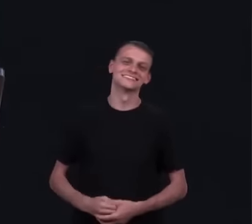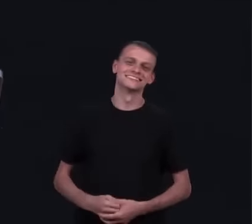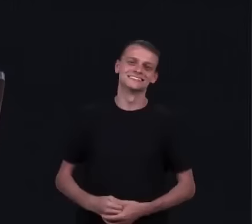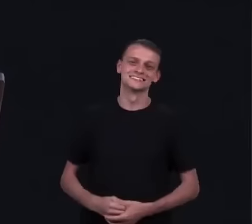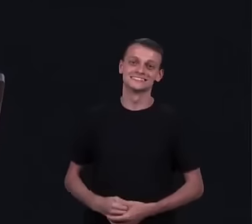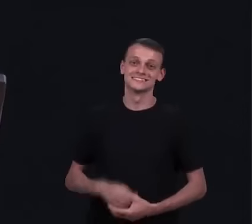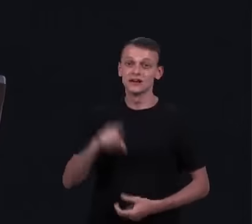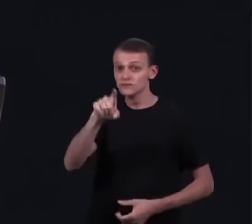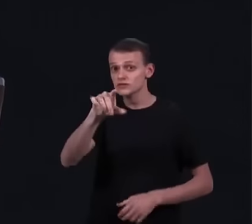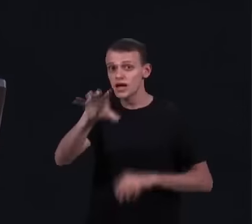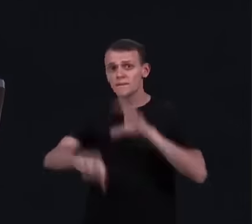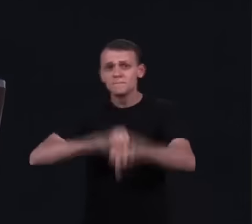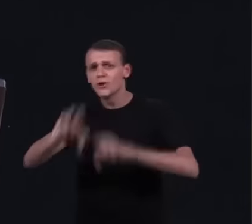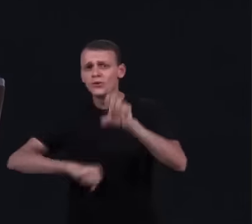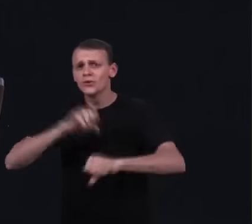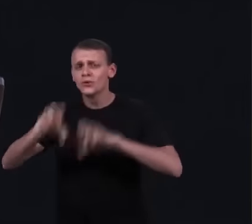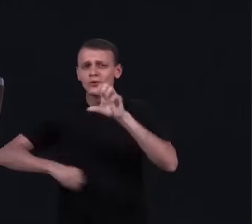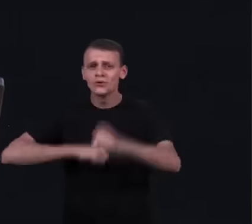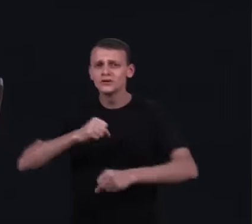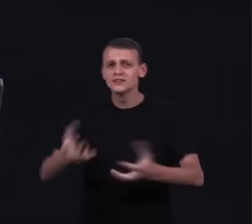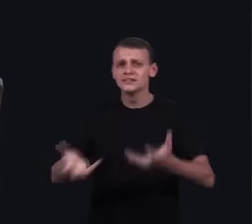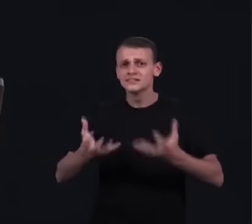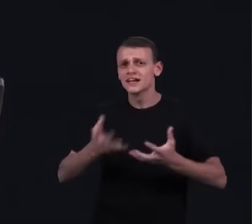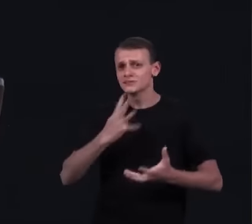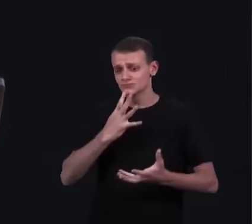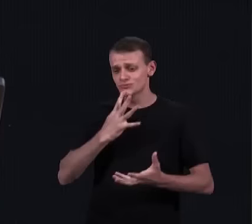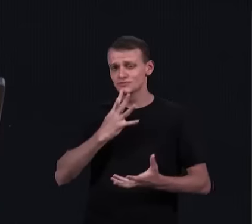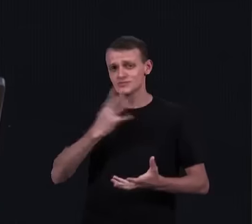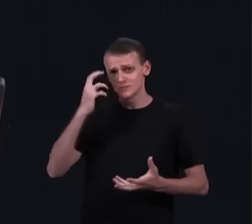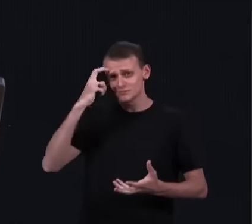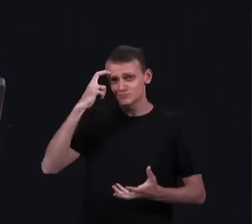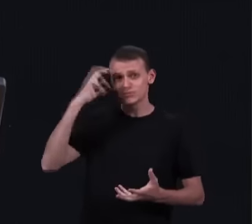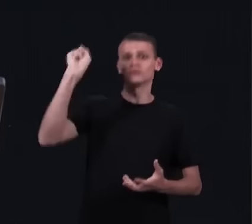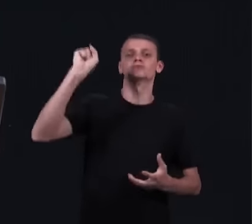busque a sabedoria como um tesouro precioso.